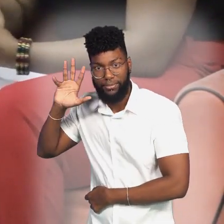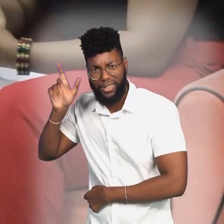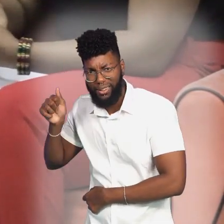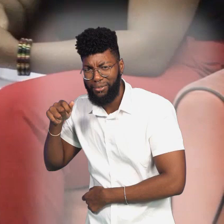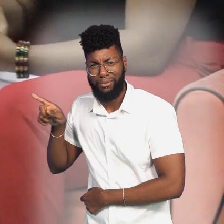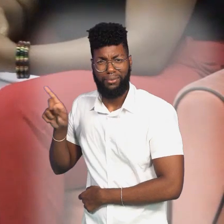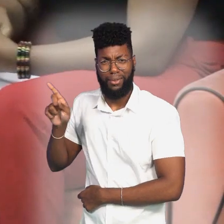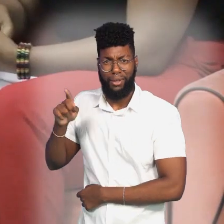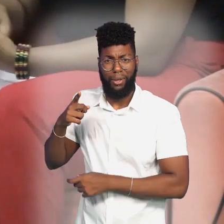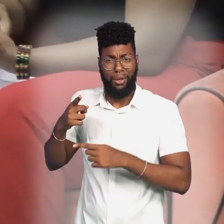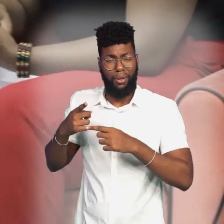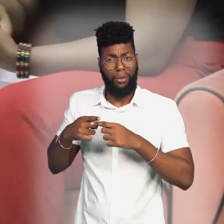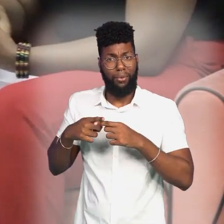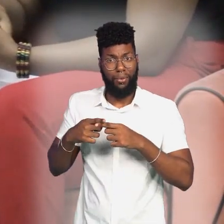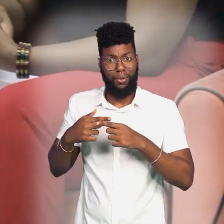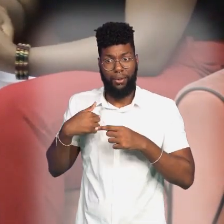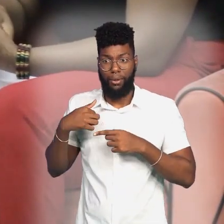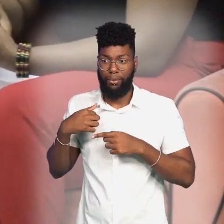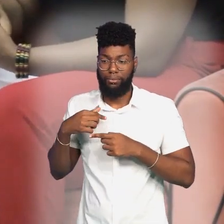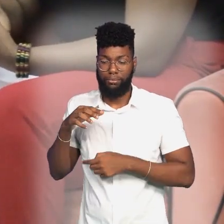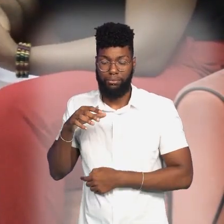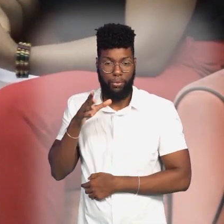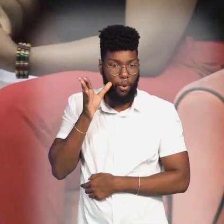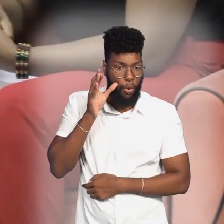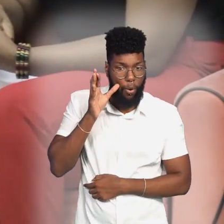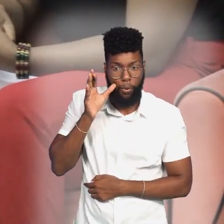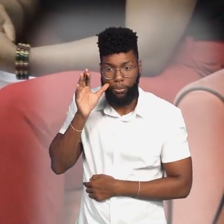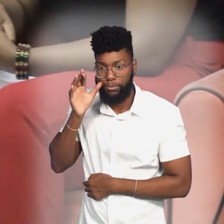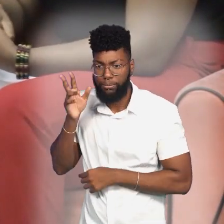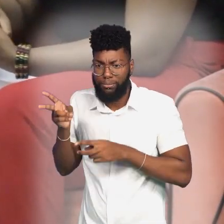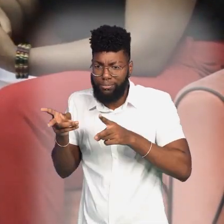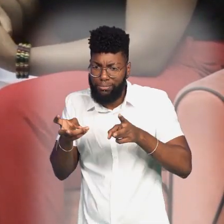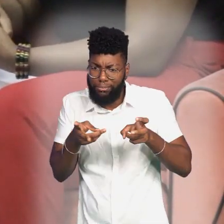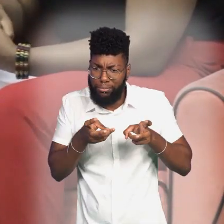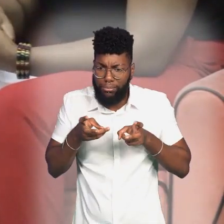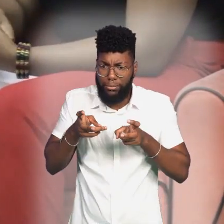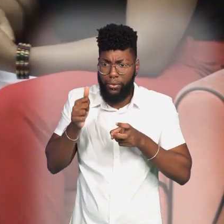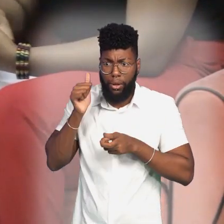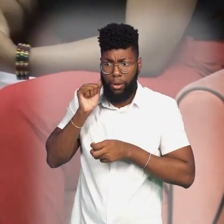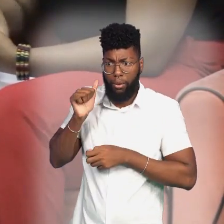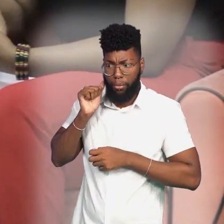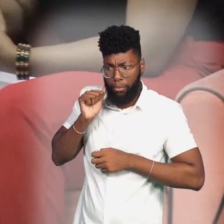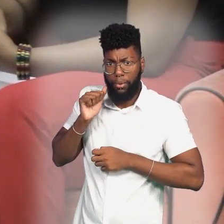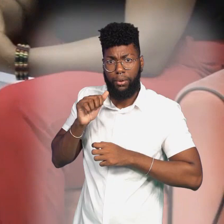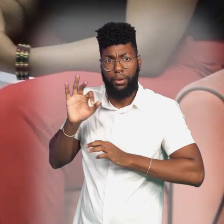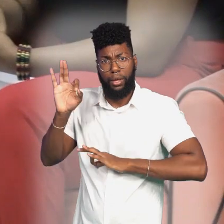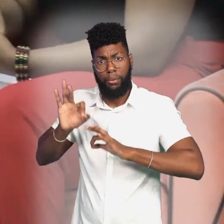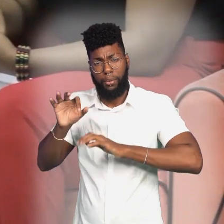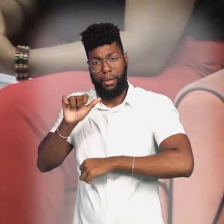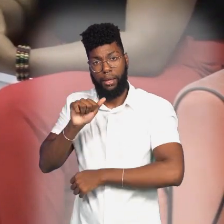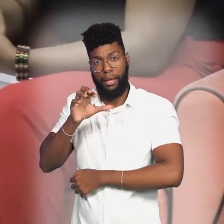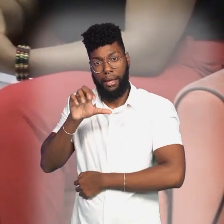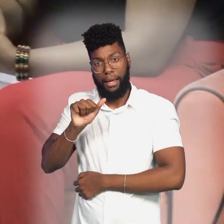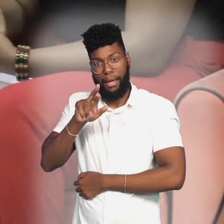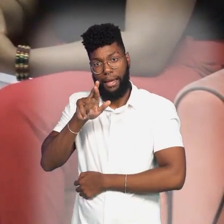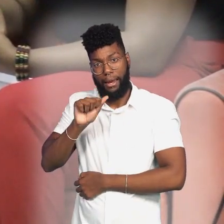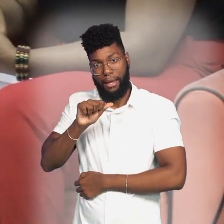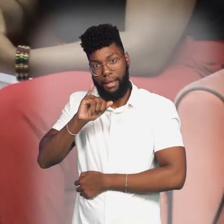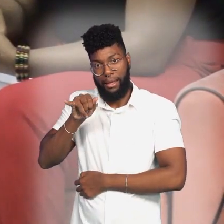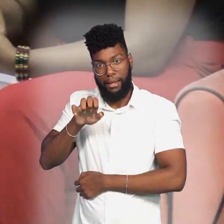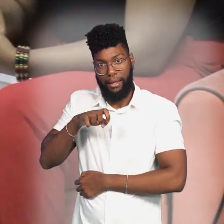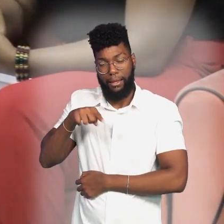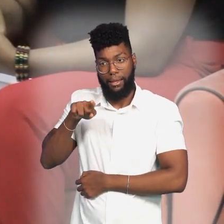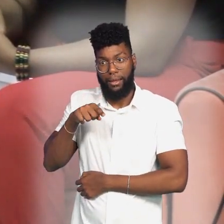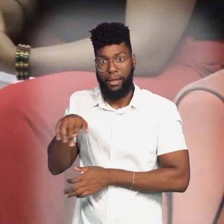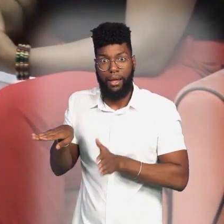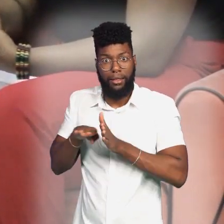E aí eu olhava as mulheres que preparam acarajé. Aliás, até